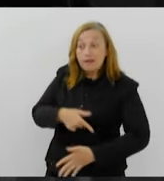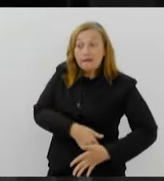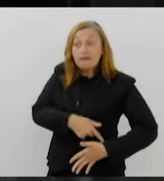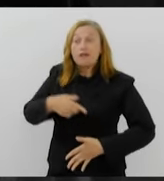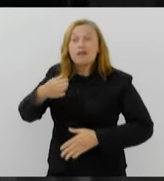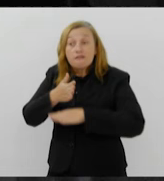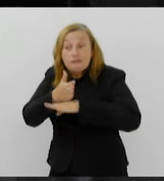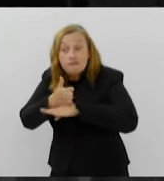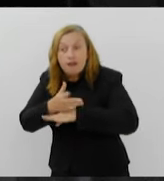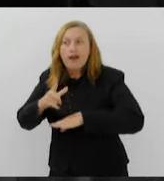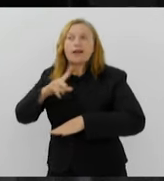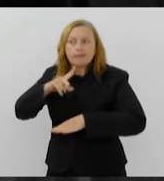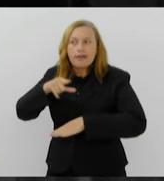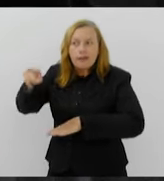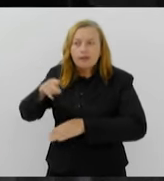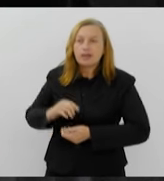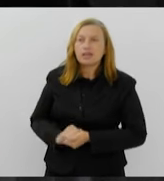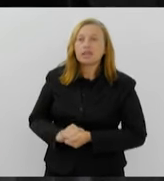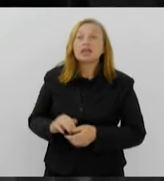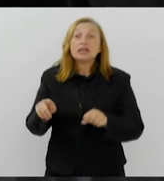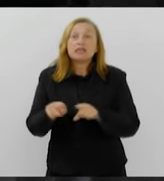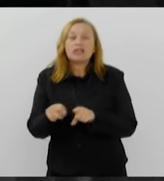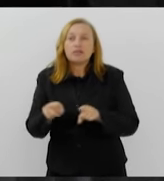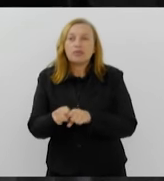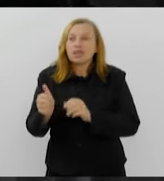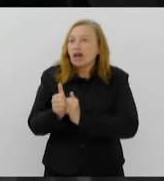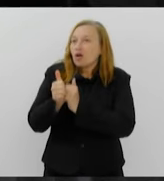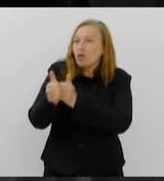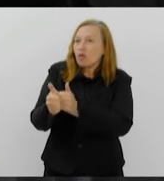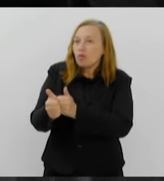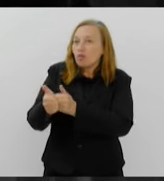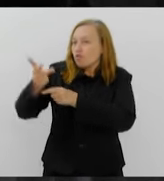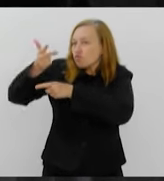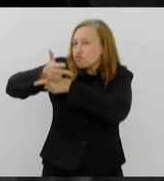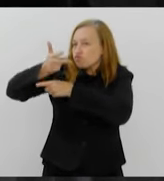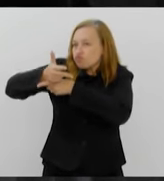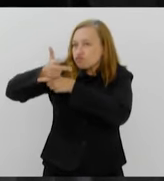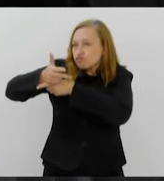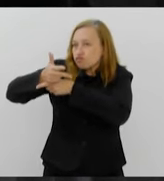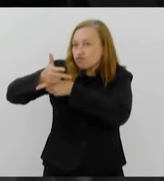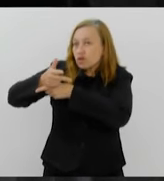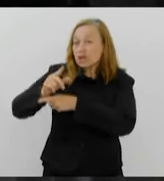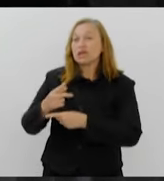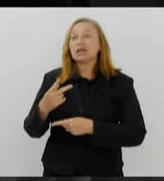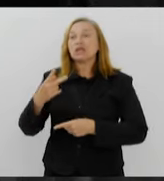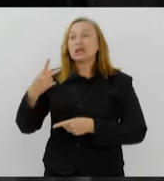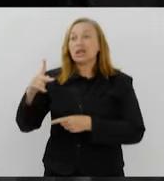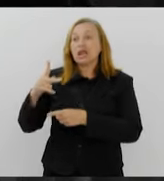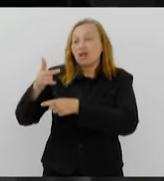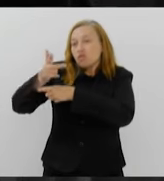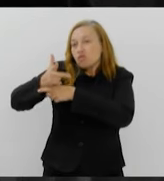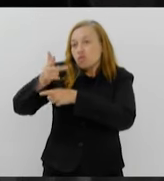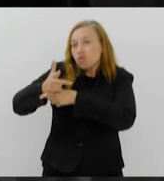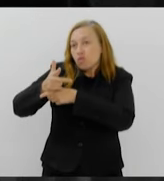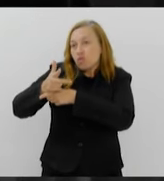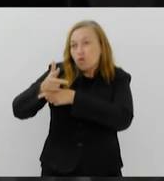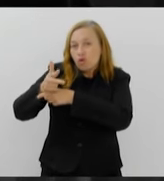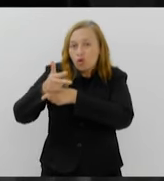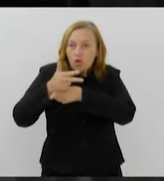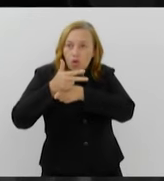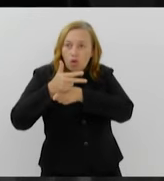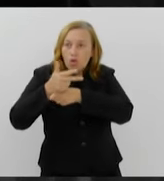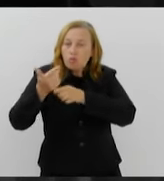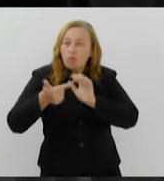além disso ele se fazia acompanhado de um cinegrafista que além dele filmar se posicionou do lado